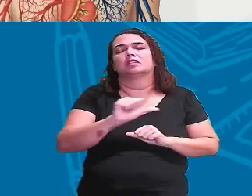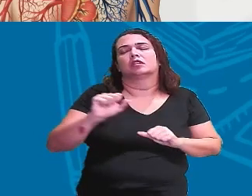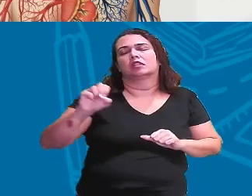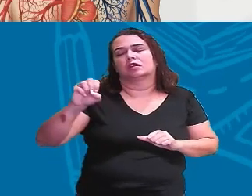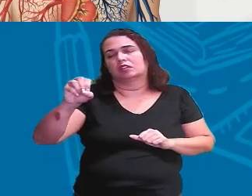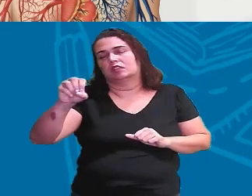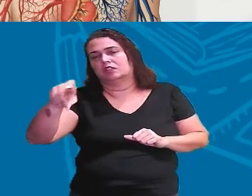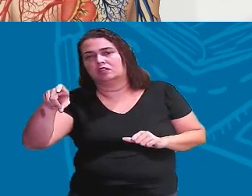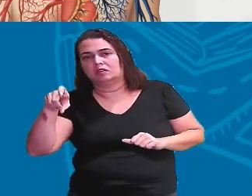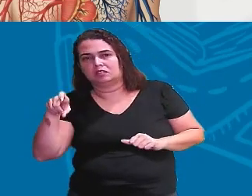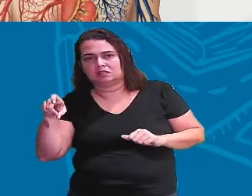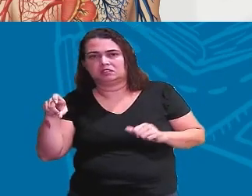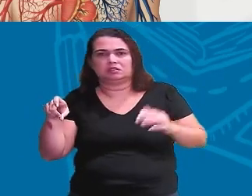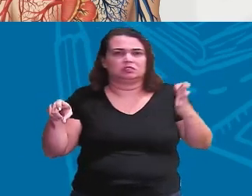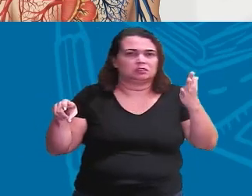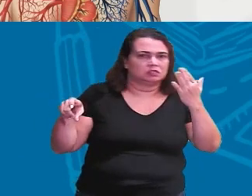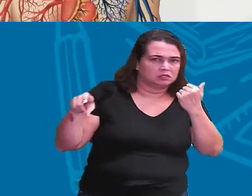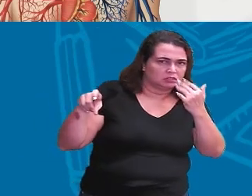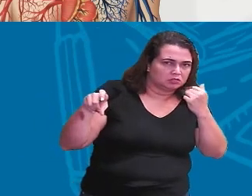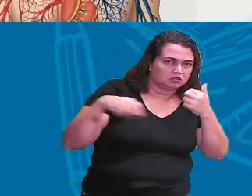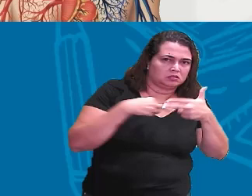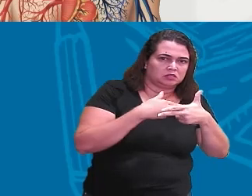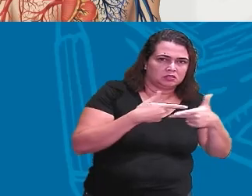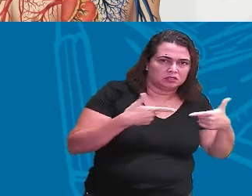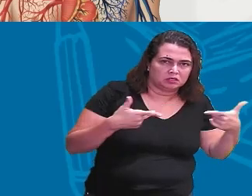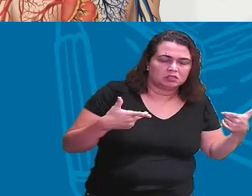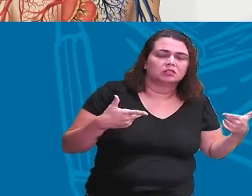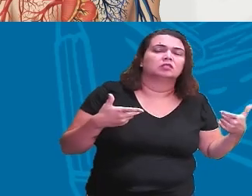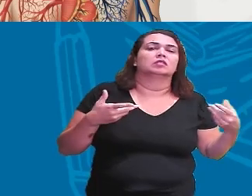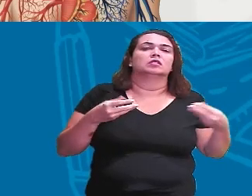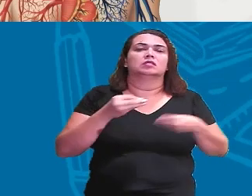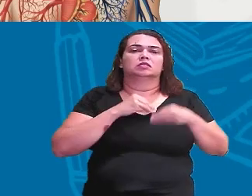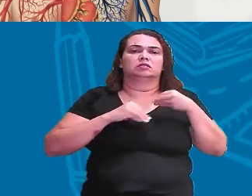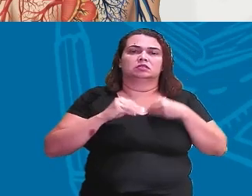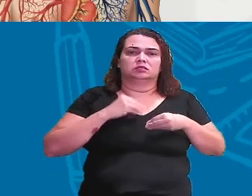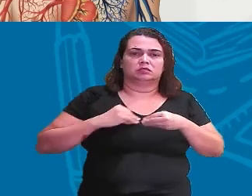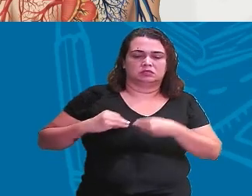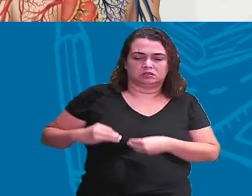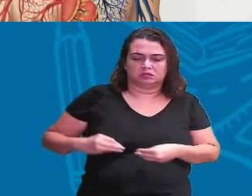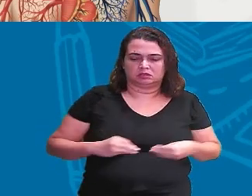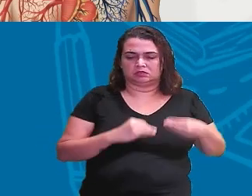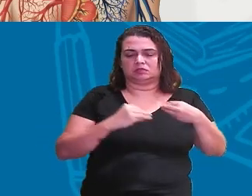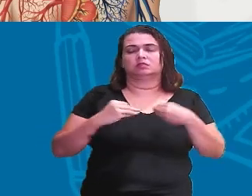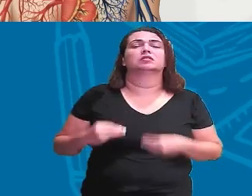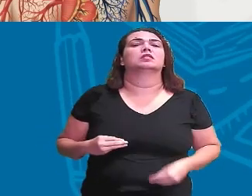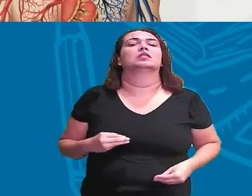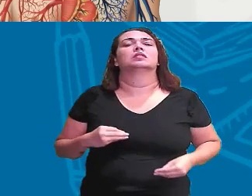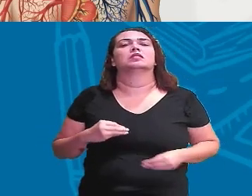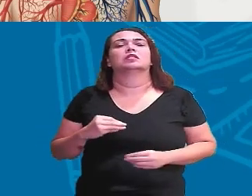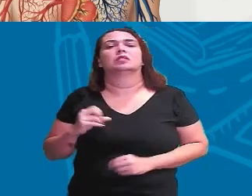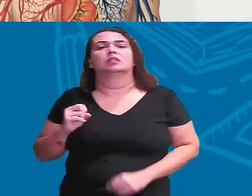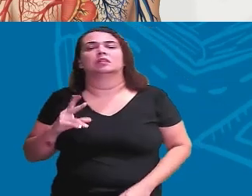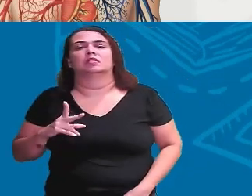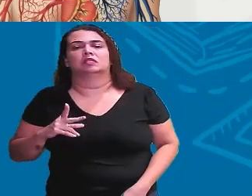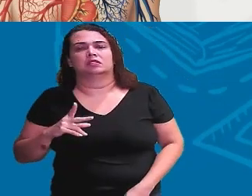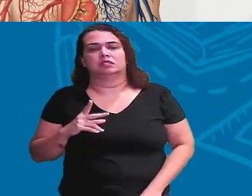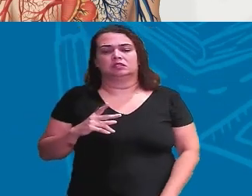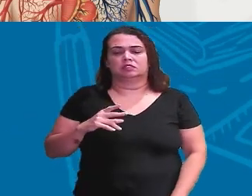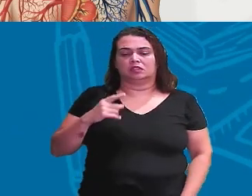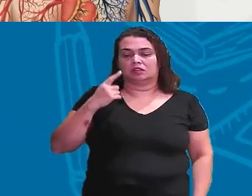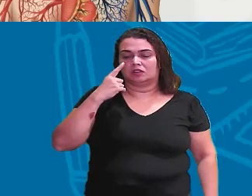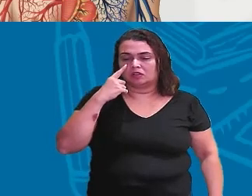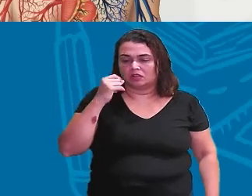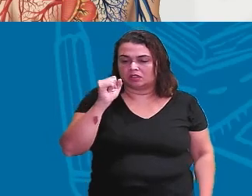oxigênio e dos nutrientes lá nesses tecidos do nosso corpo, tá certo? Então, a gente consegue observar aí através da imagem,